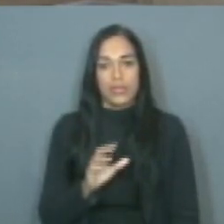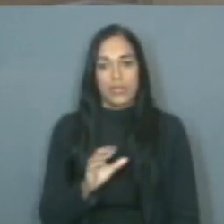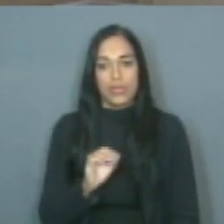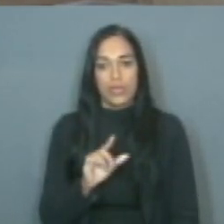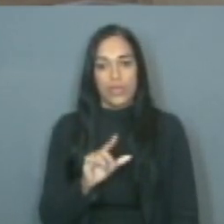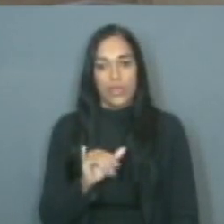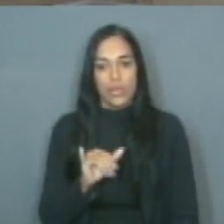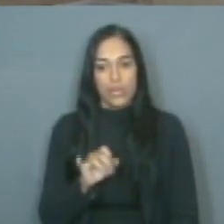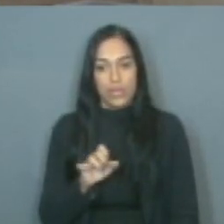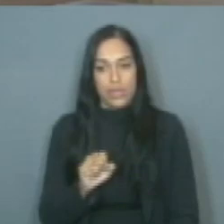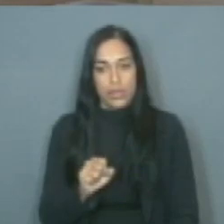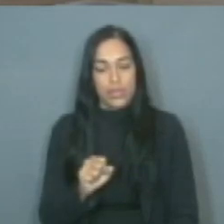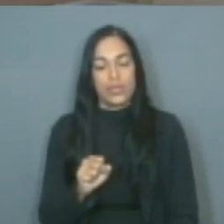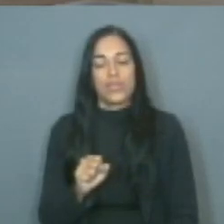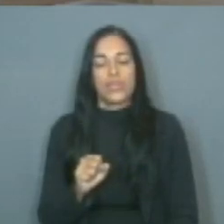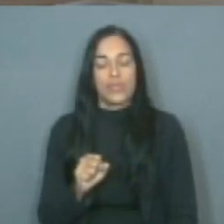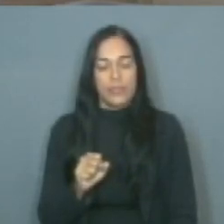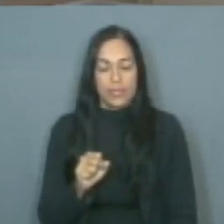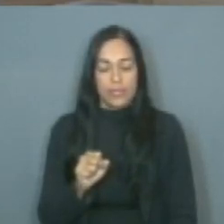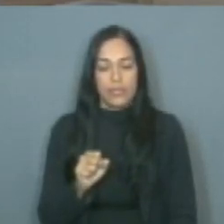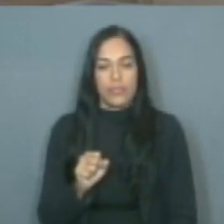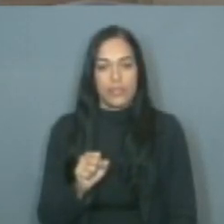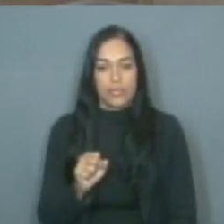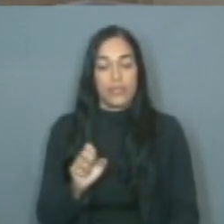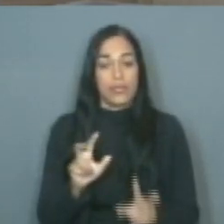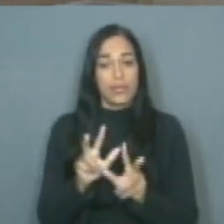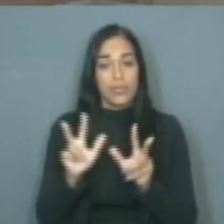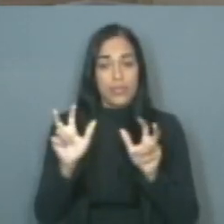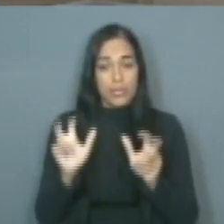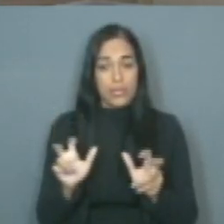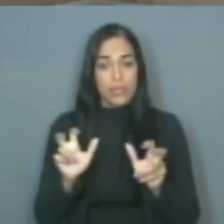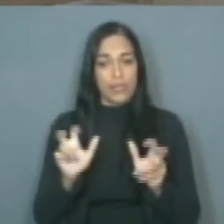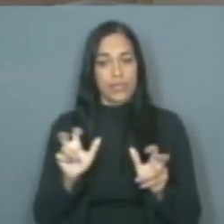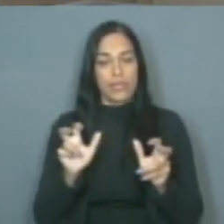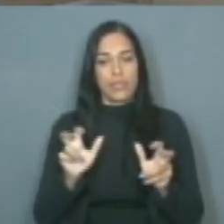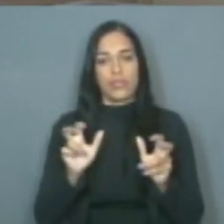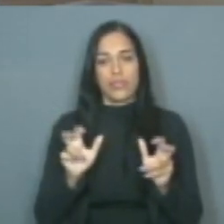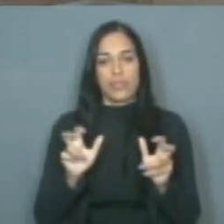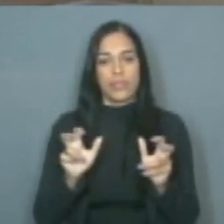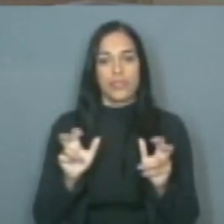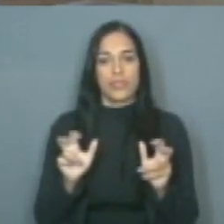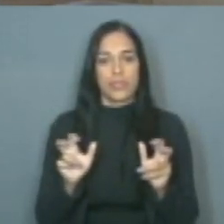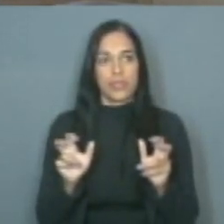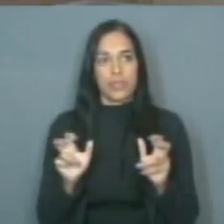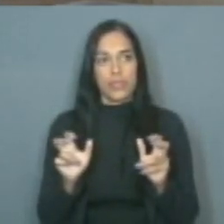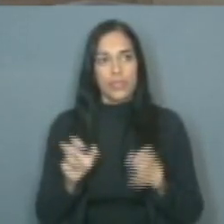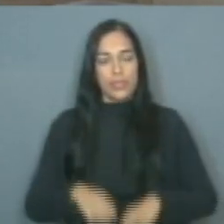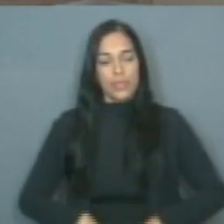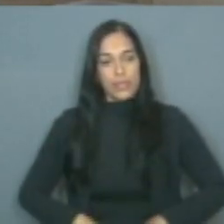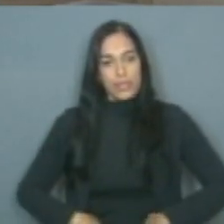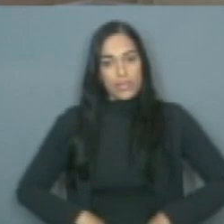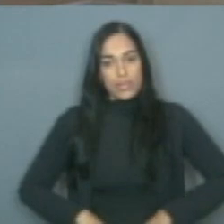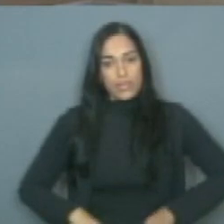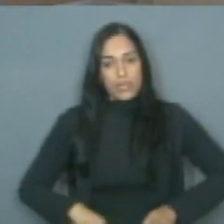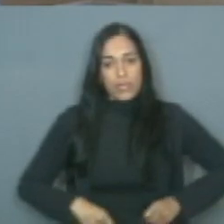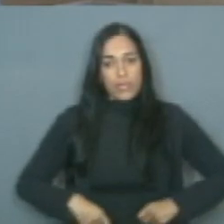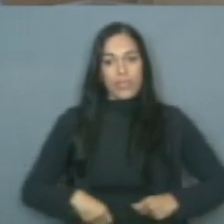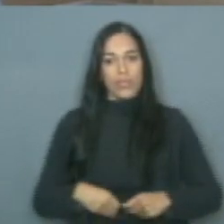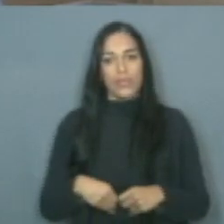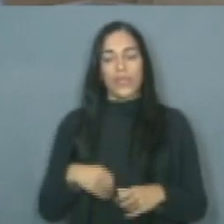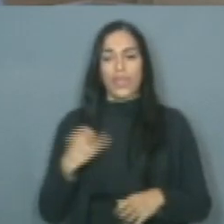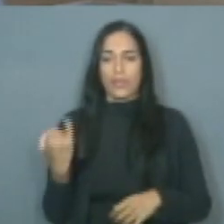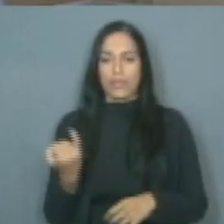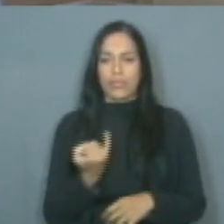Collins, para tratar de uma das matérias mais importantes que